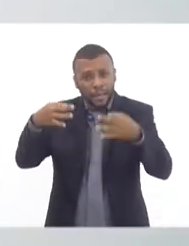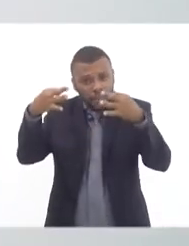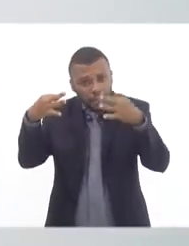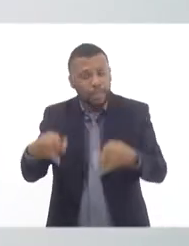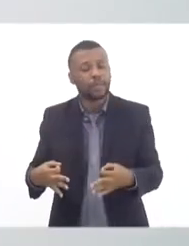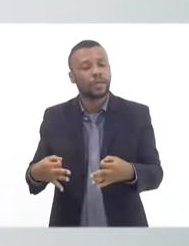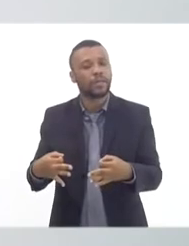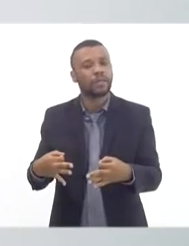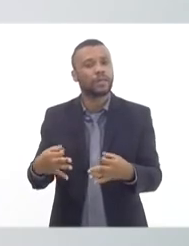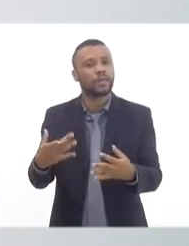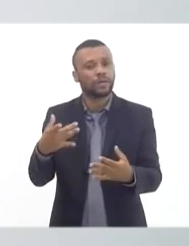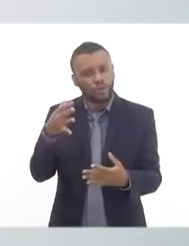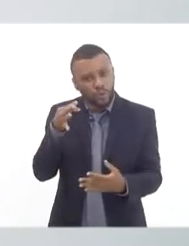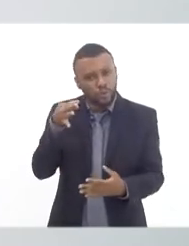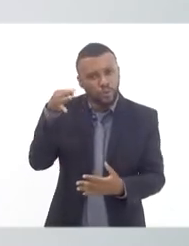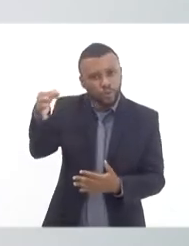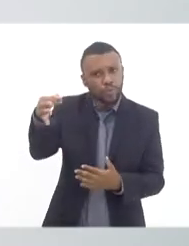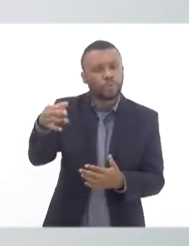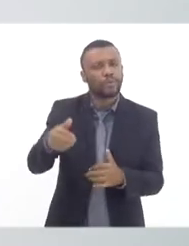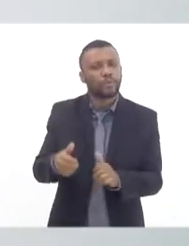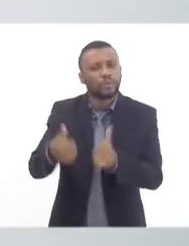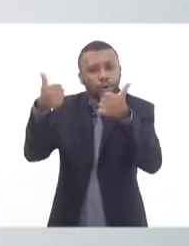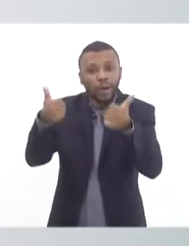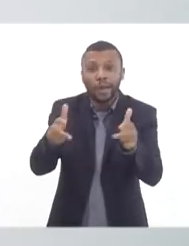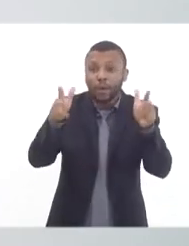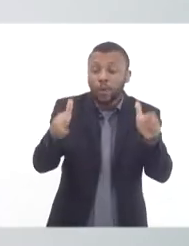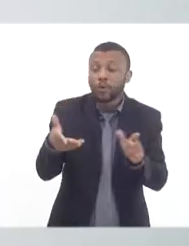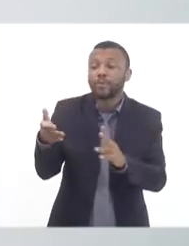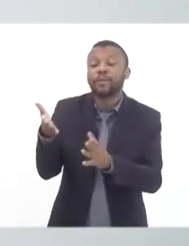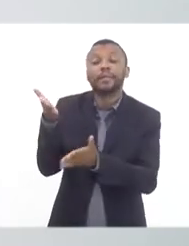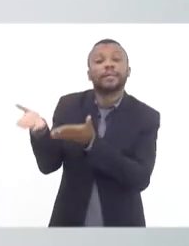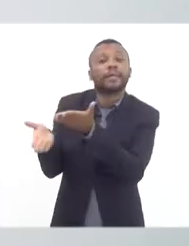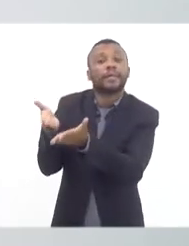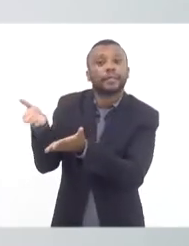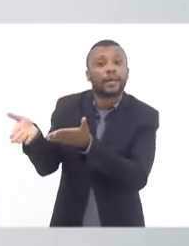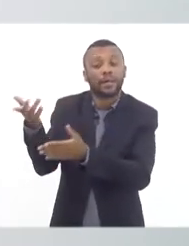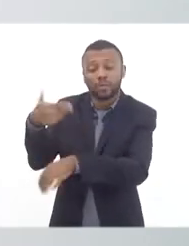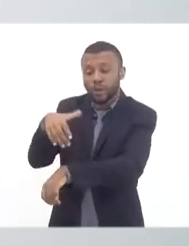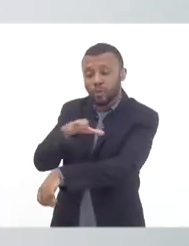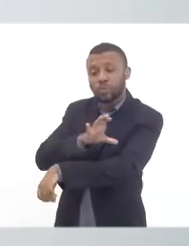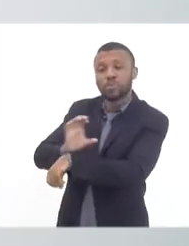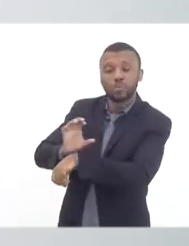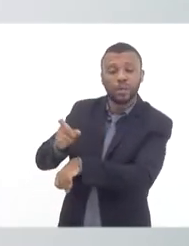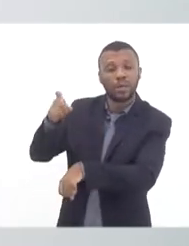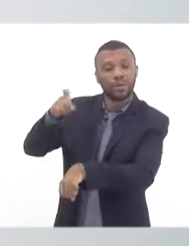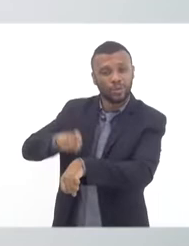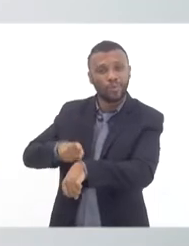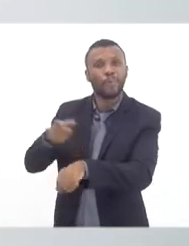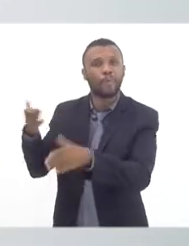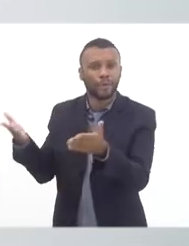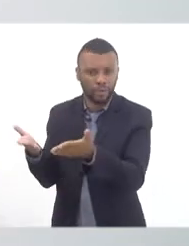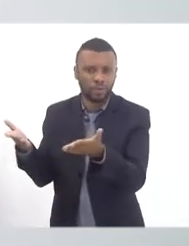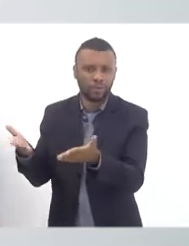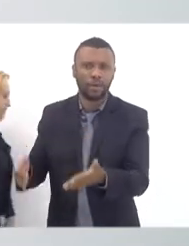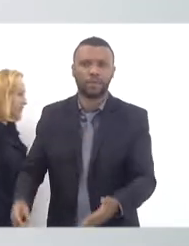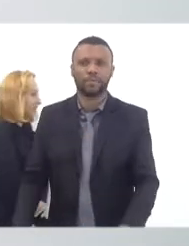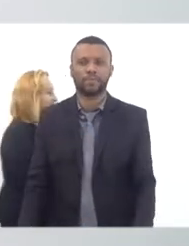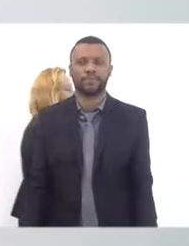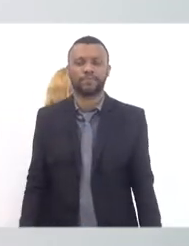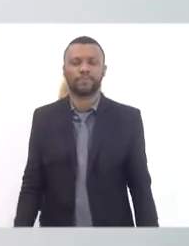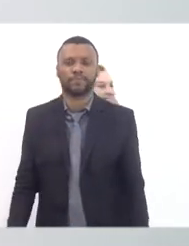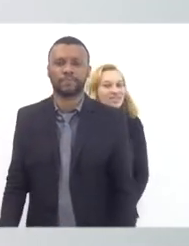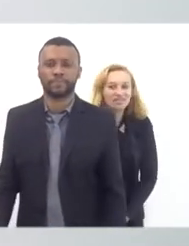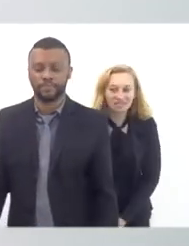perversa como tem sido tratada a cultura nos nossos tempos atuais. Então,